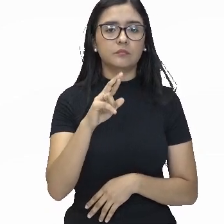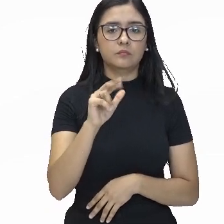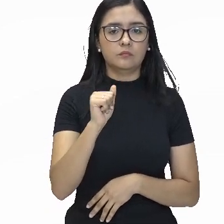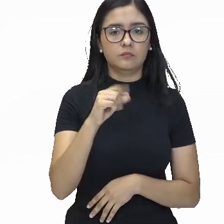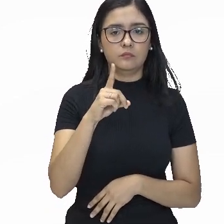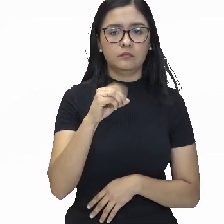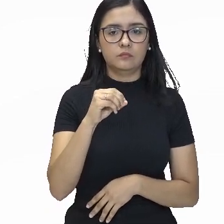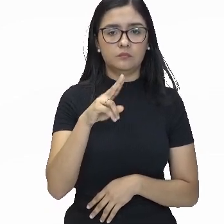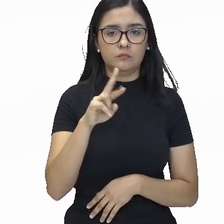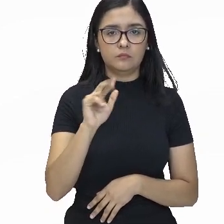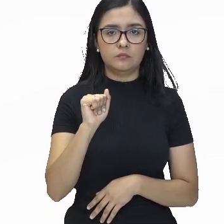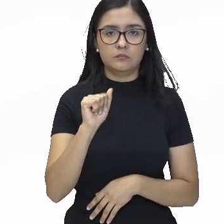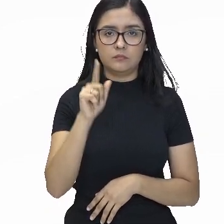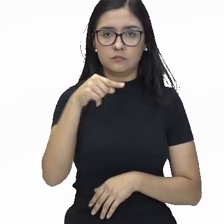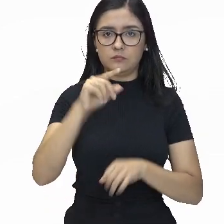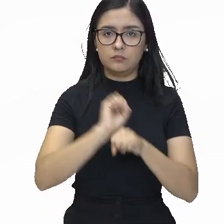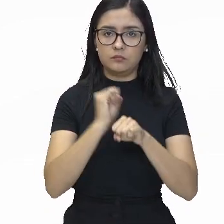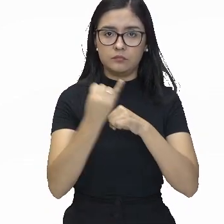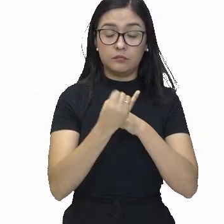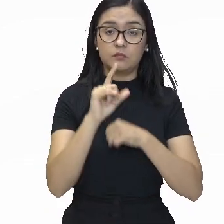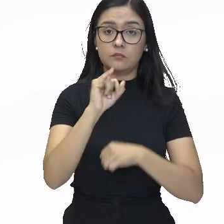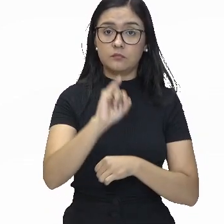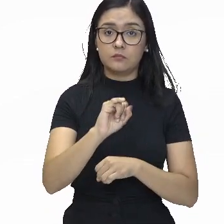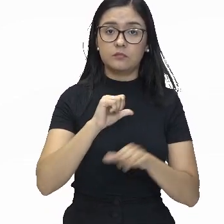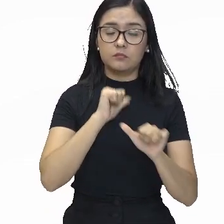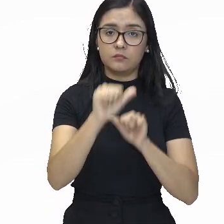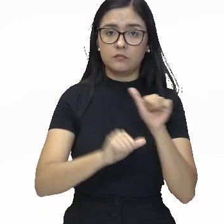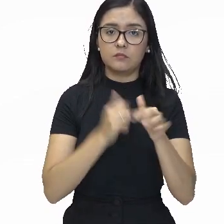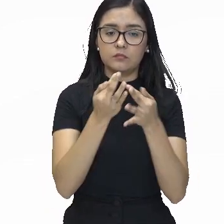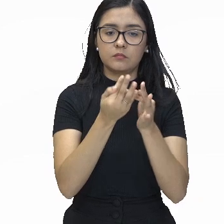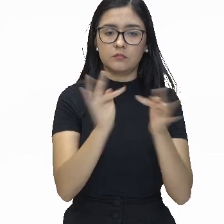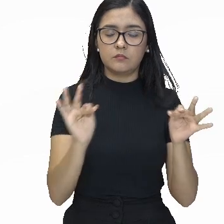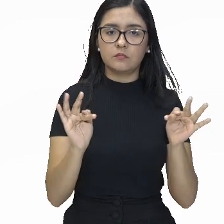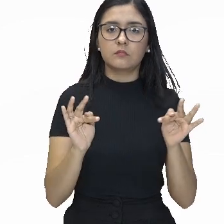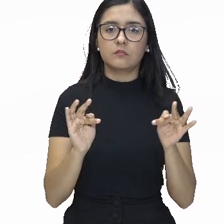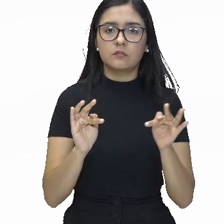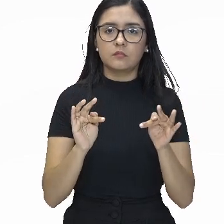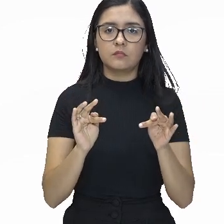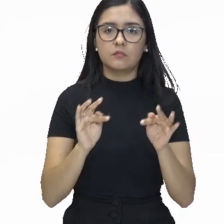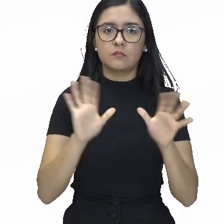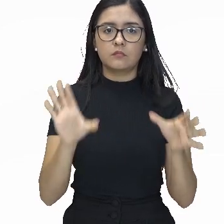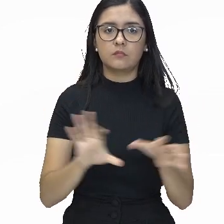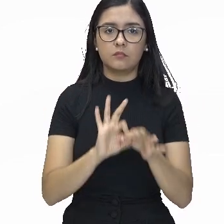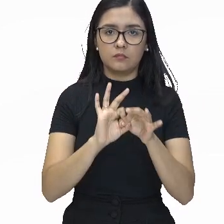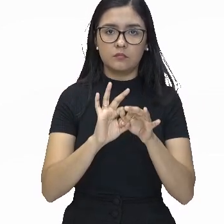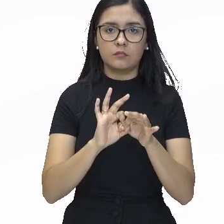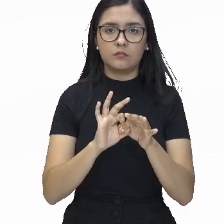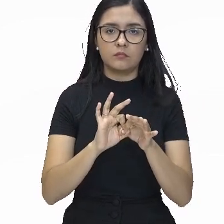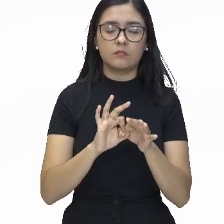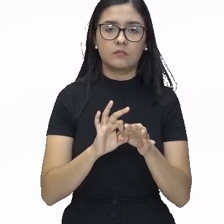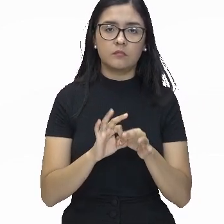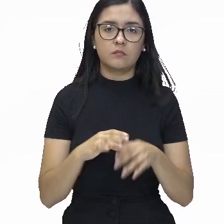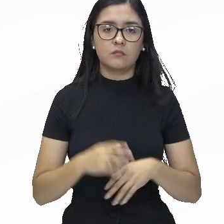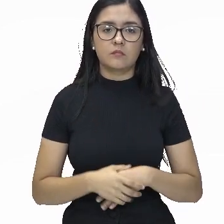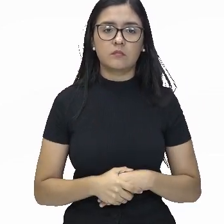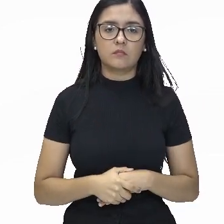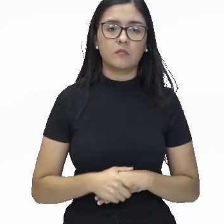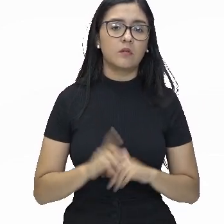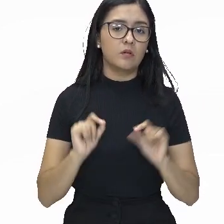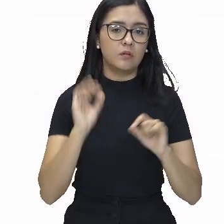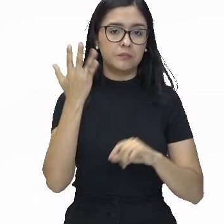quando eu for transformar para uma oração subordinada, que é um período composto, eu